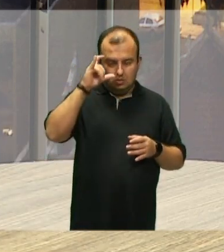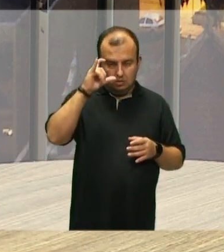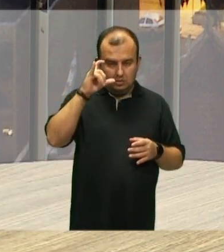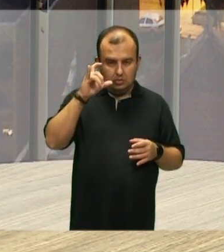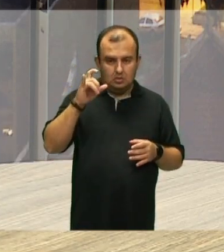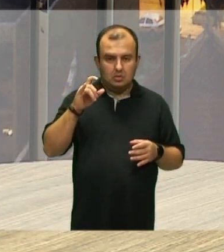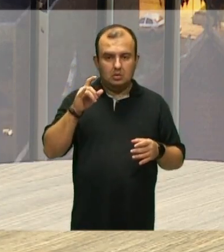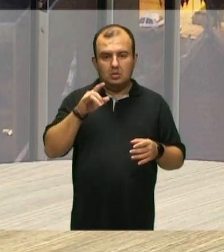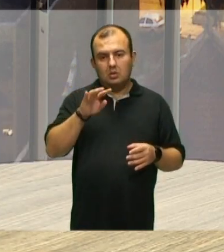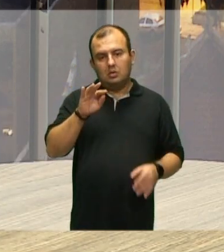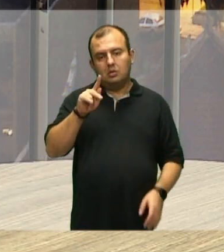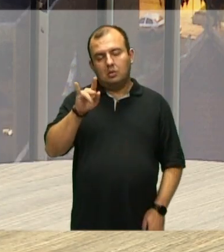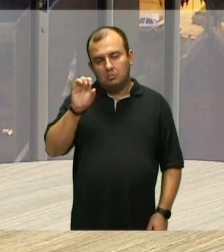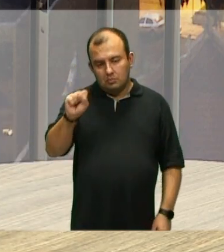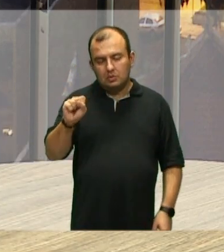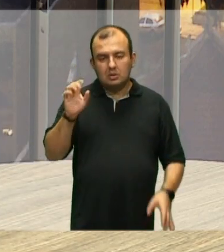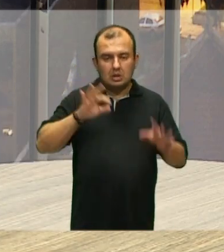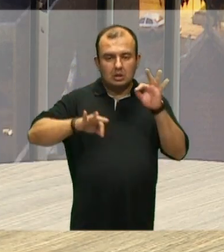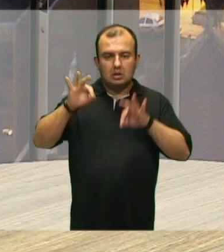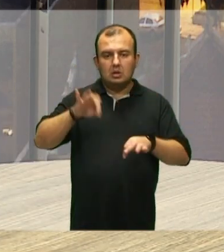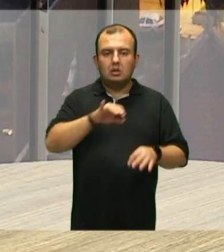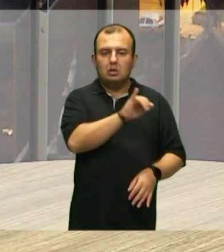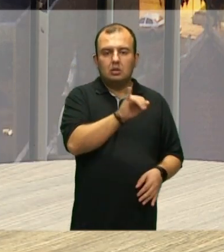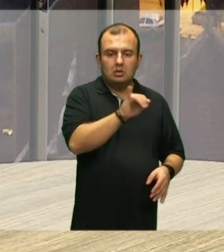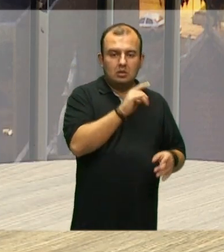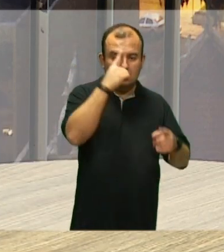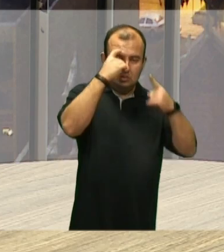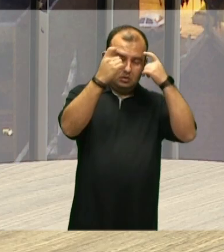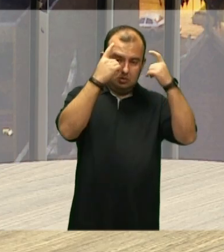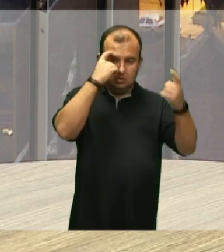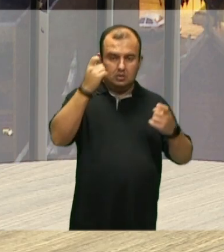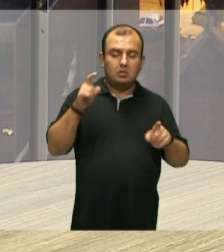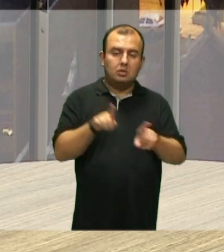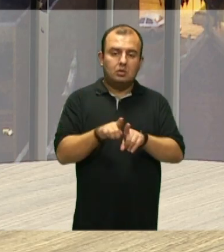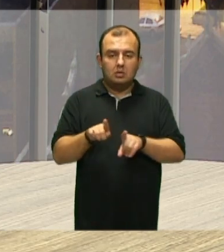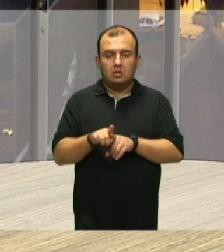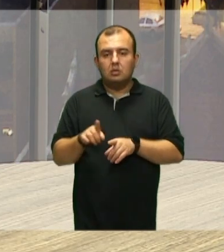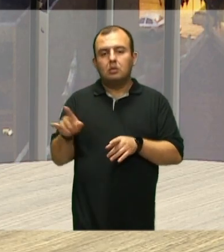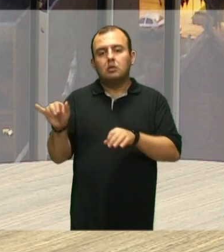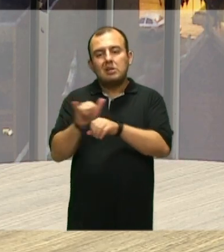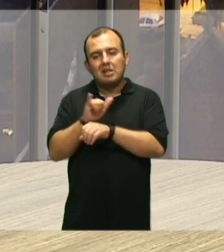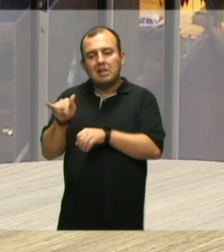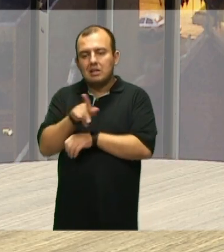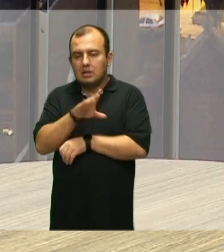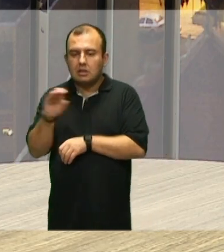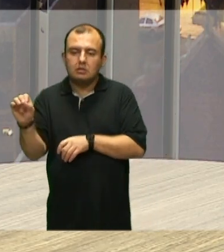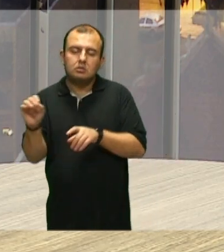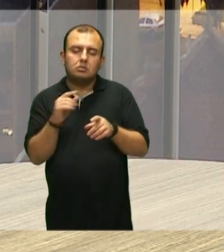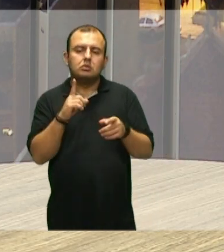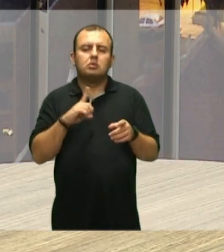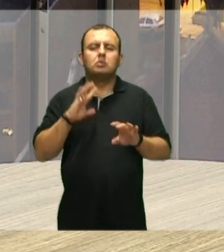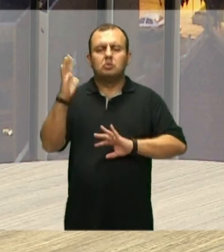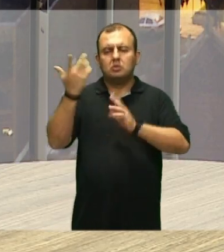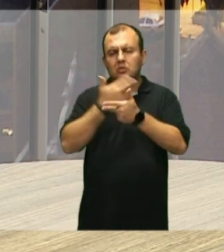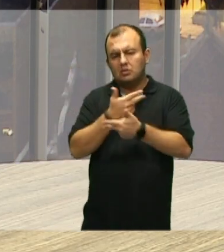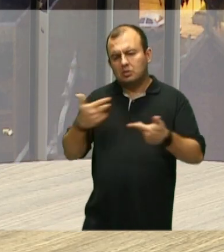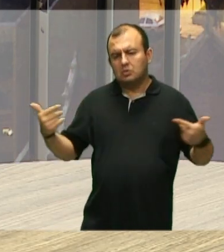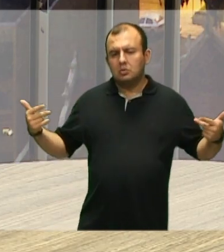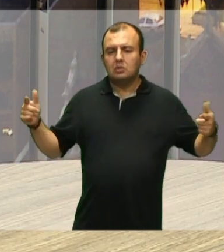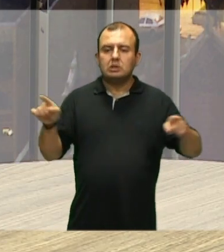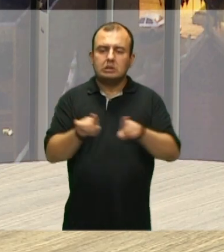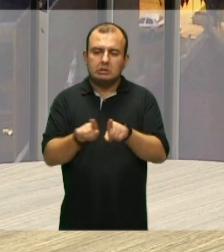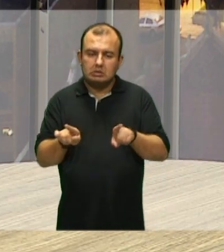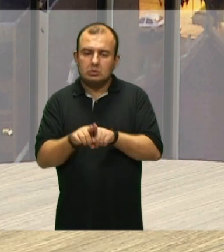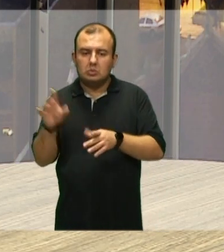com a TESPES Teatro, quanto Itajaí Criativa. Então, essa é uma das ações, mas acontecem várias coisas lá, né? Agora,